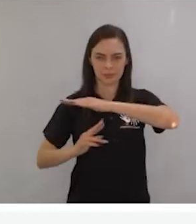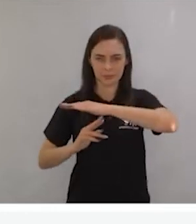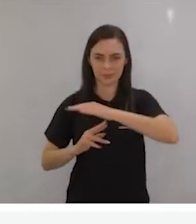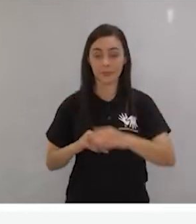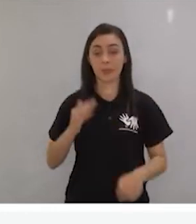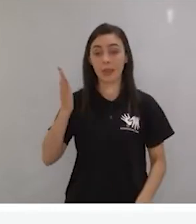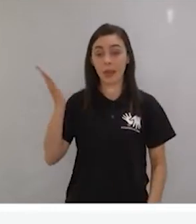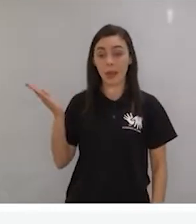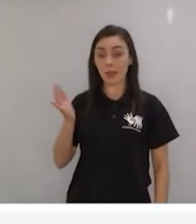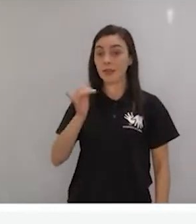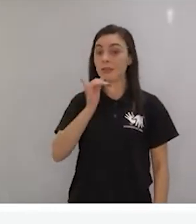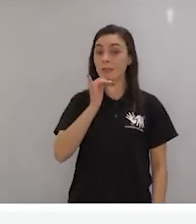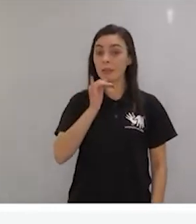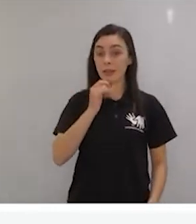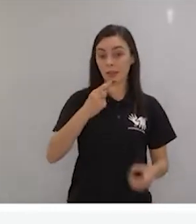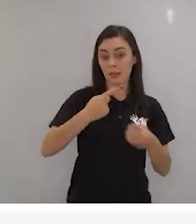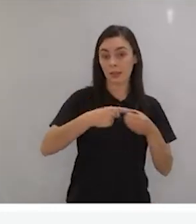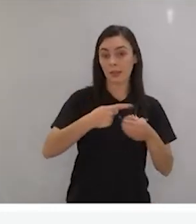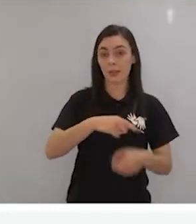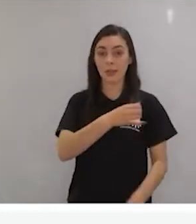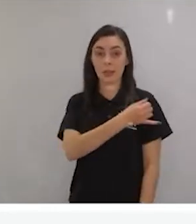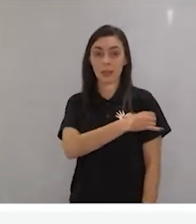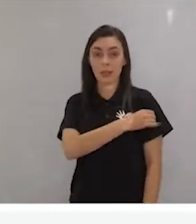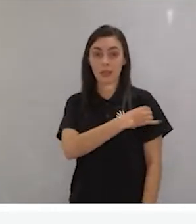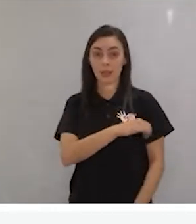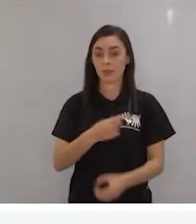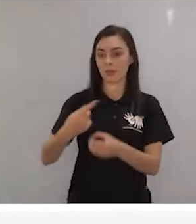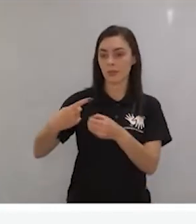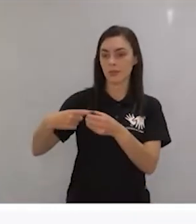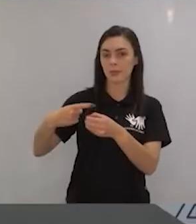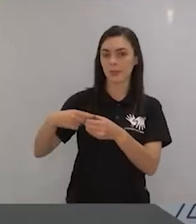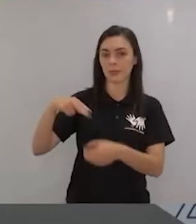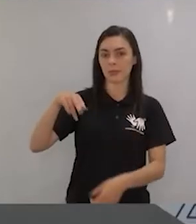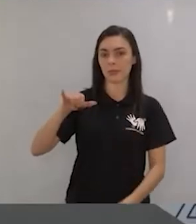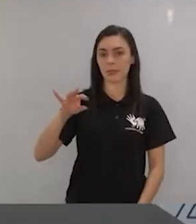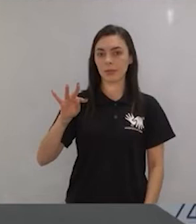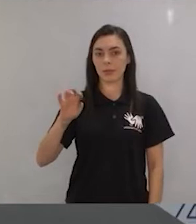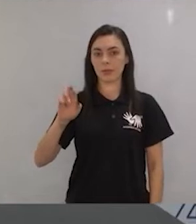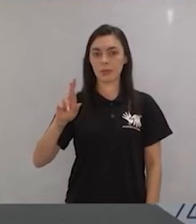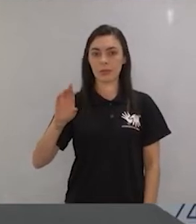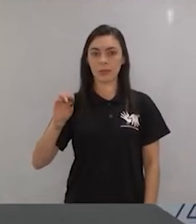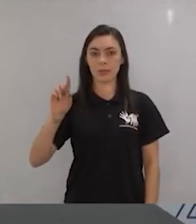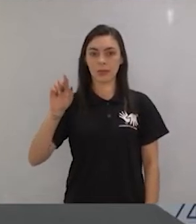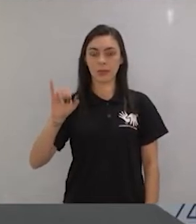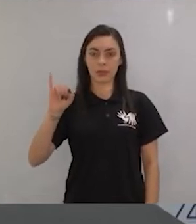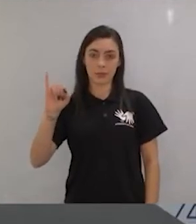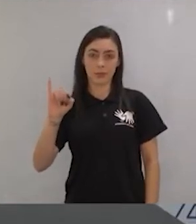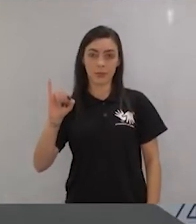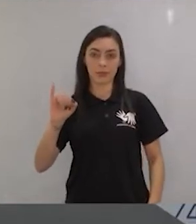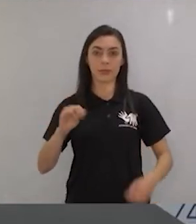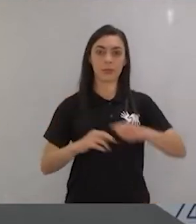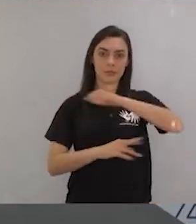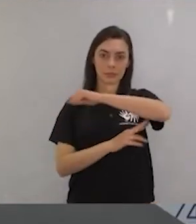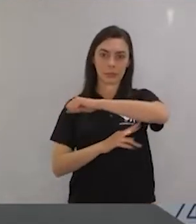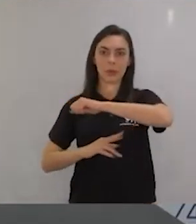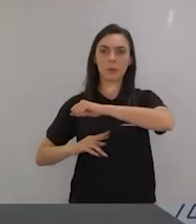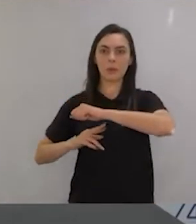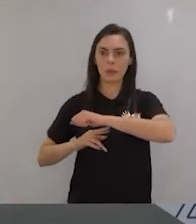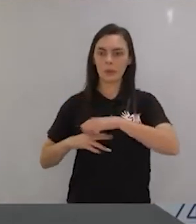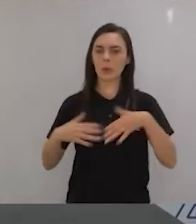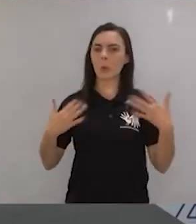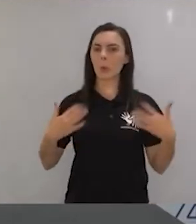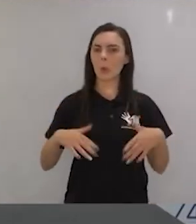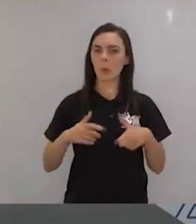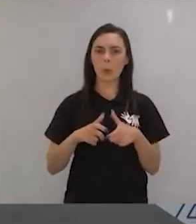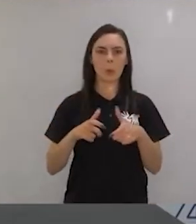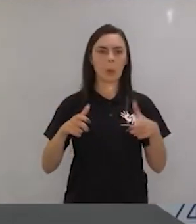o outro. Temos aqui a ponte Rio-Niterói, que liga a cidade do Rio de Janeiro com a cidade de Niterói. É